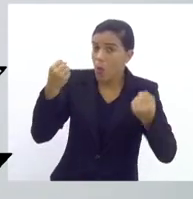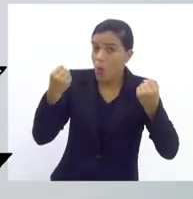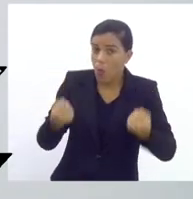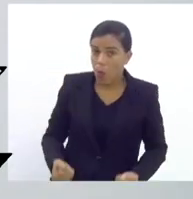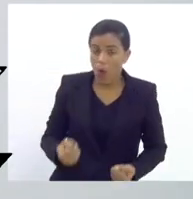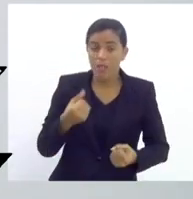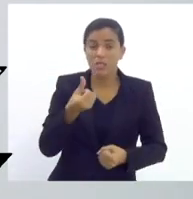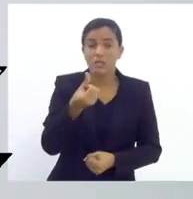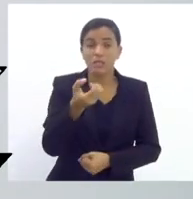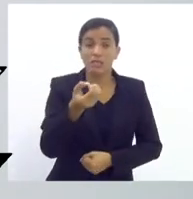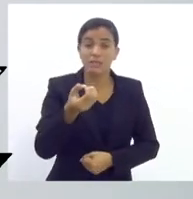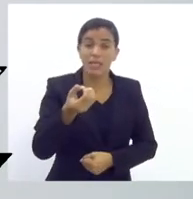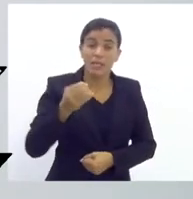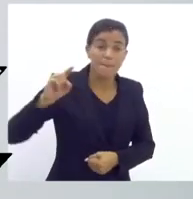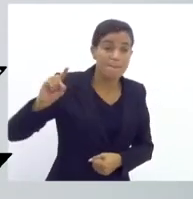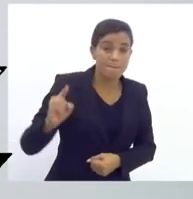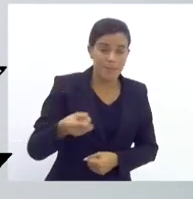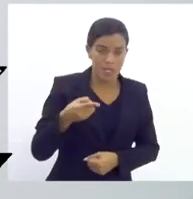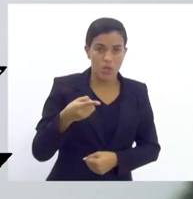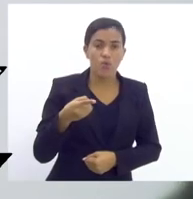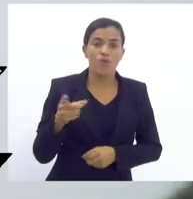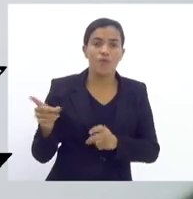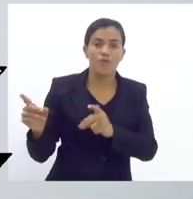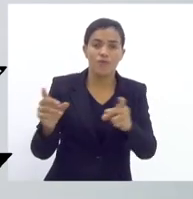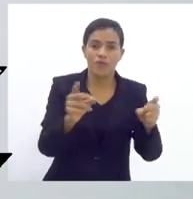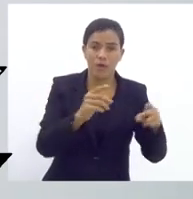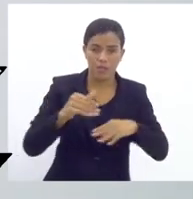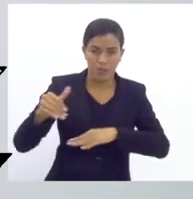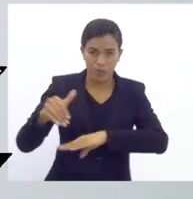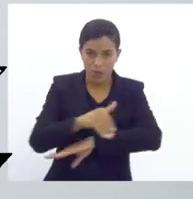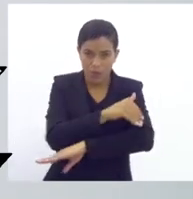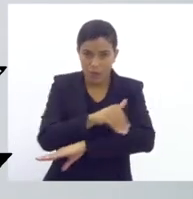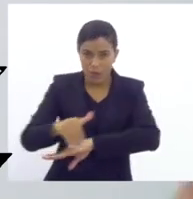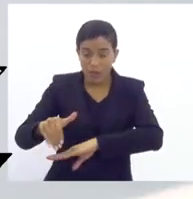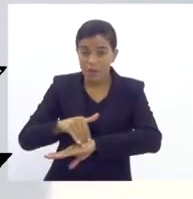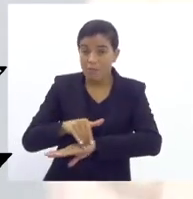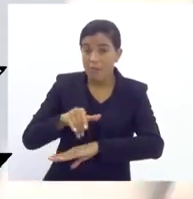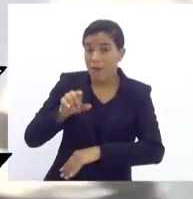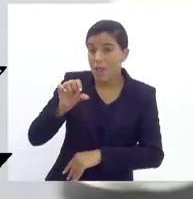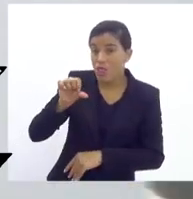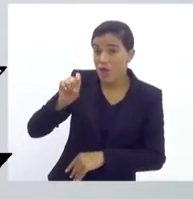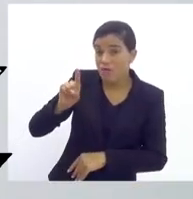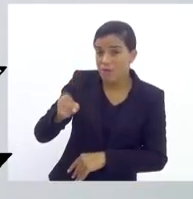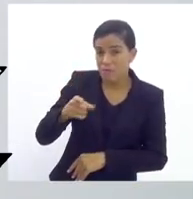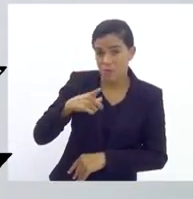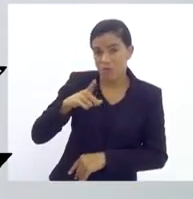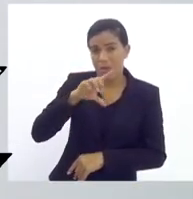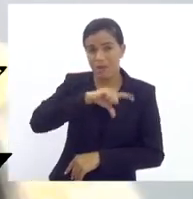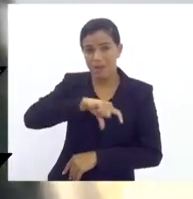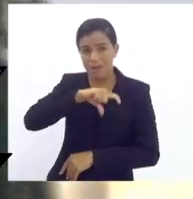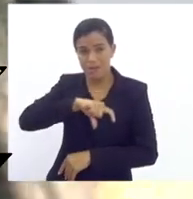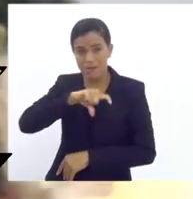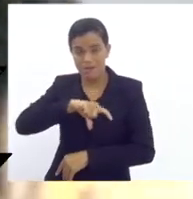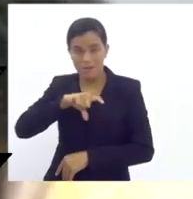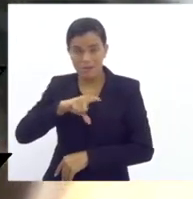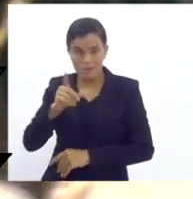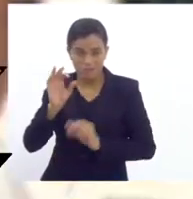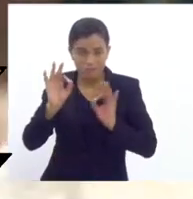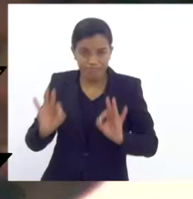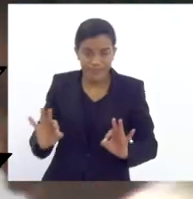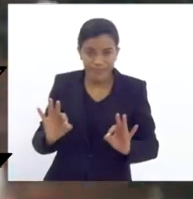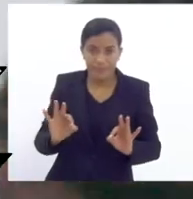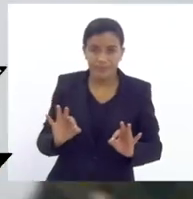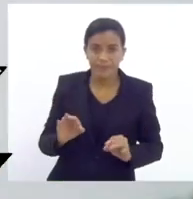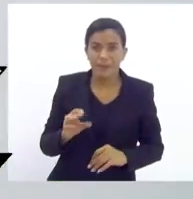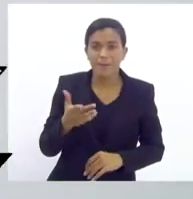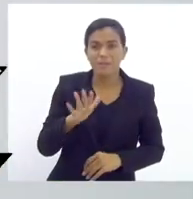de 60 mil ambulantes hoje nas ruas do Rio de Janeiro né e apenas 9.l licenciados e a gente teria cerca de